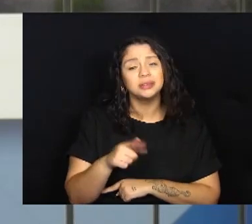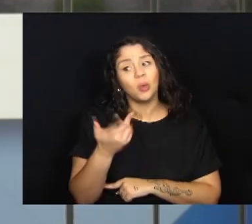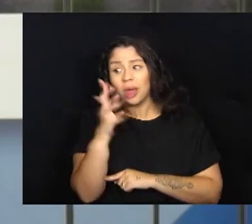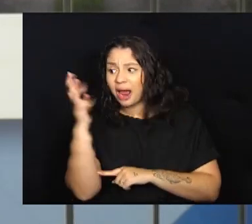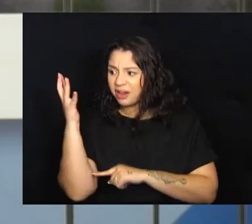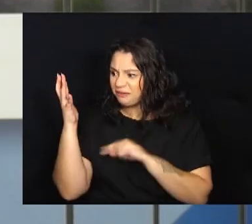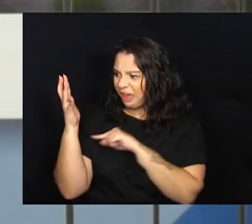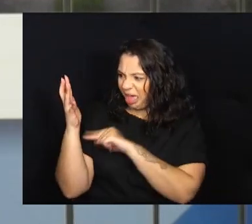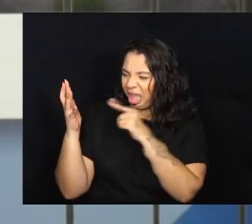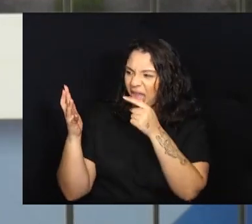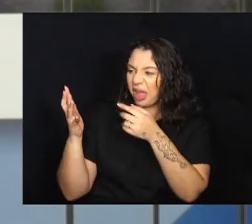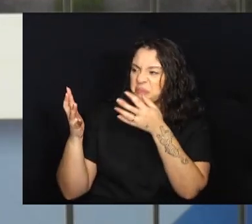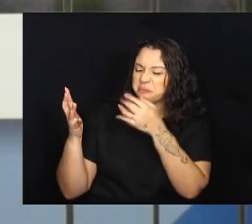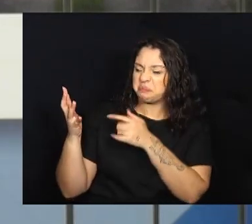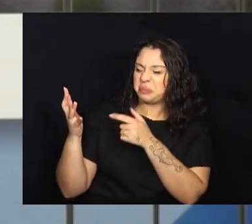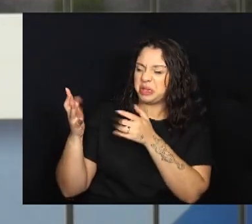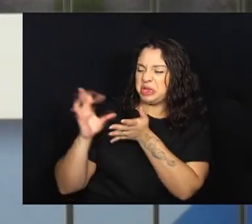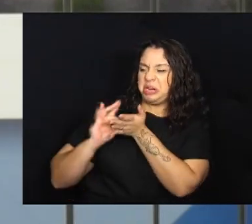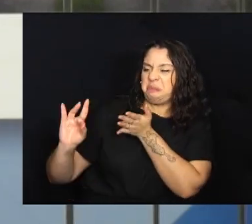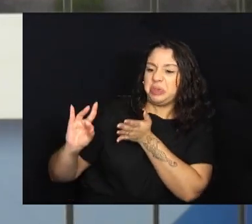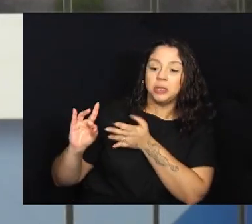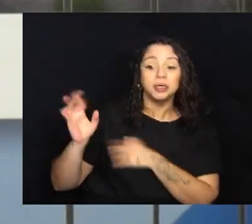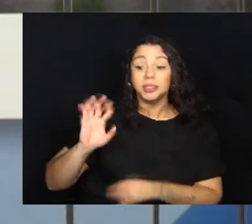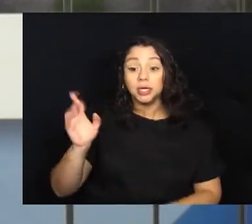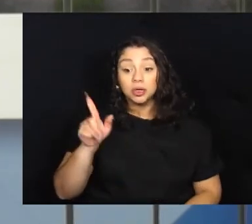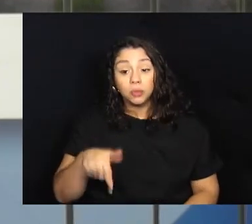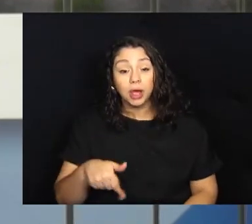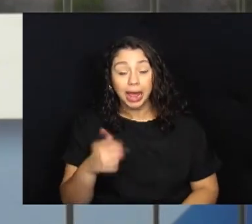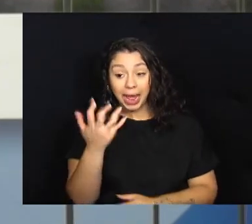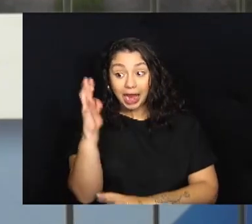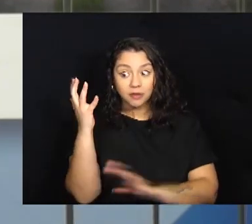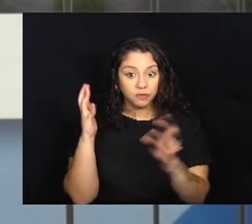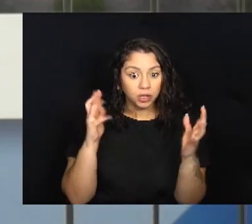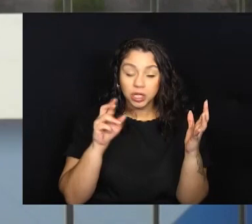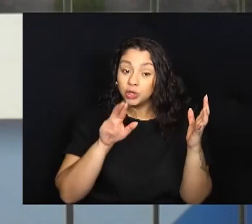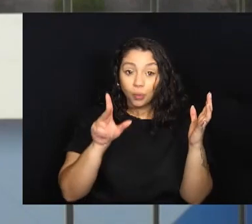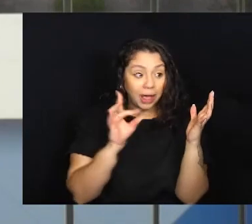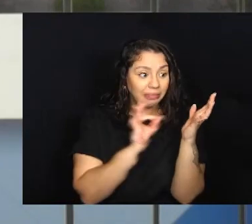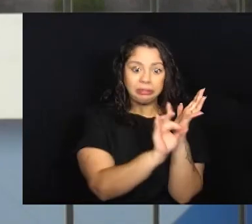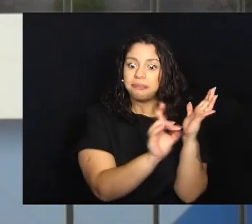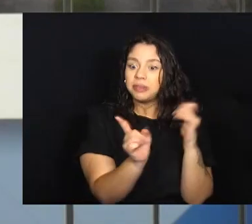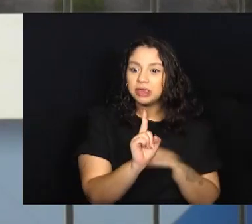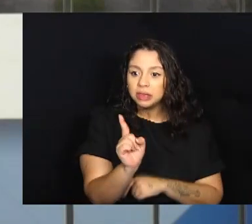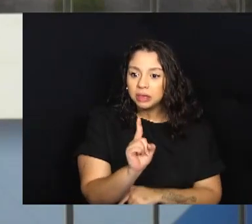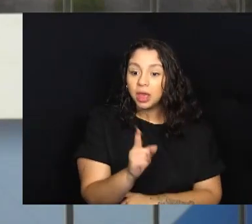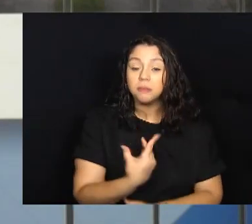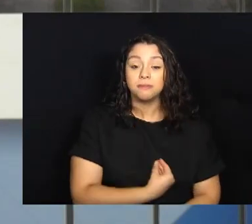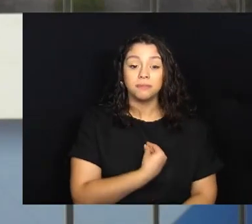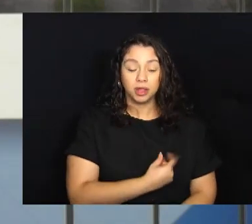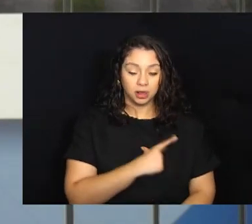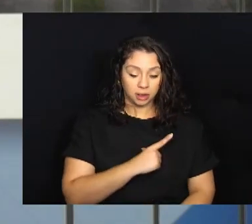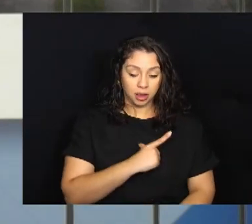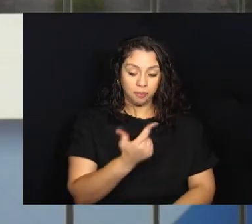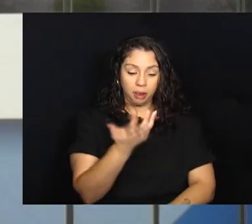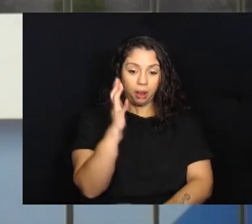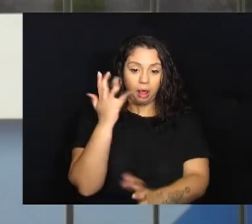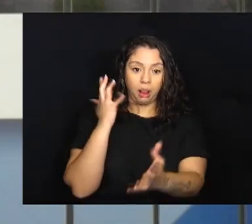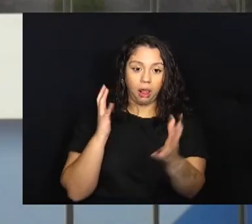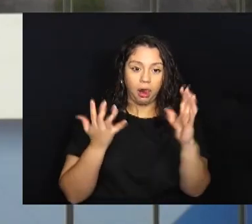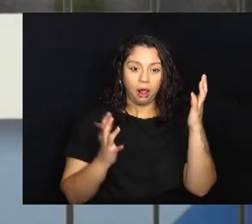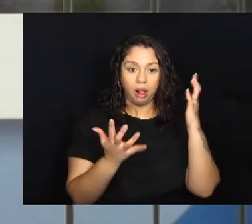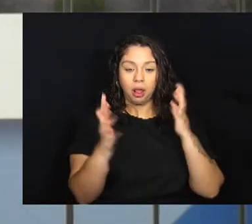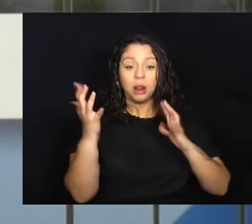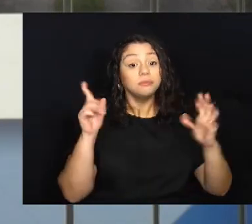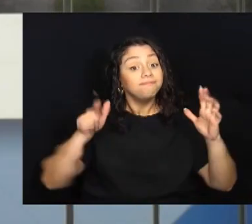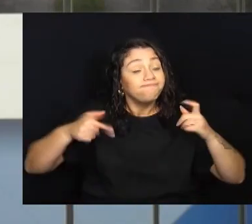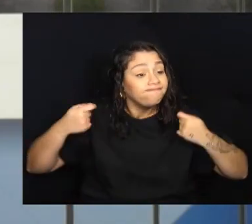são inimigas. Então, um dos nossos desafios é as árvores não são inimigas, né? A presença da vegetação urbana, ela é